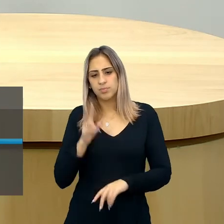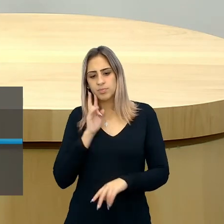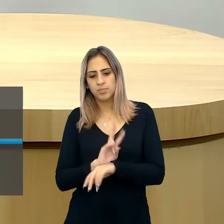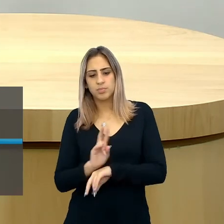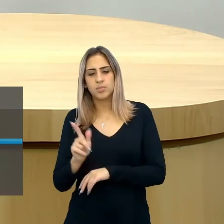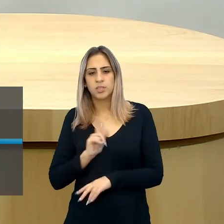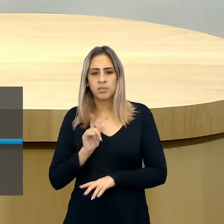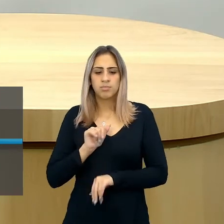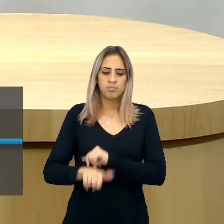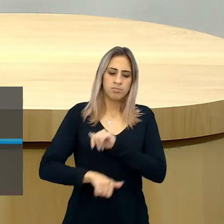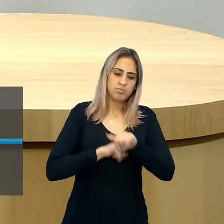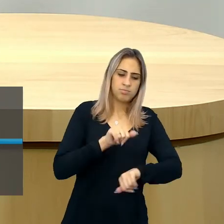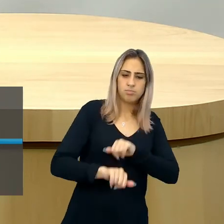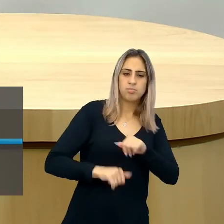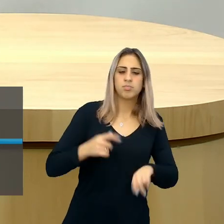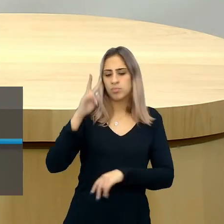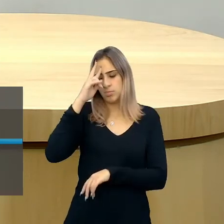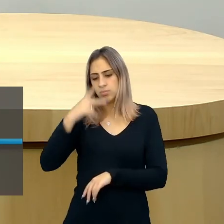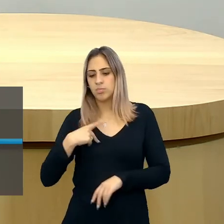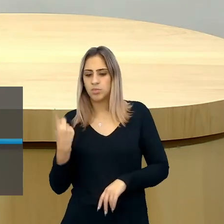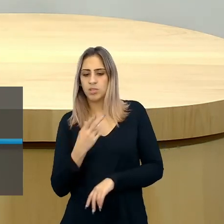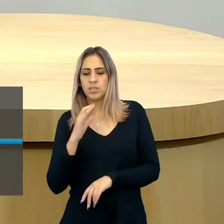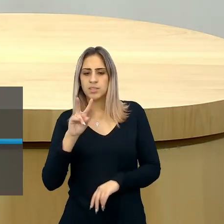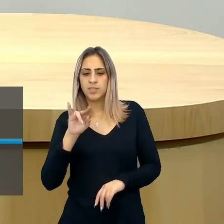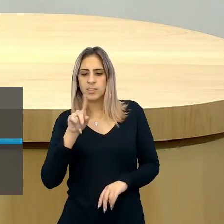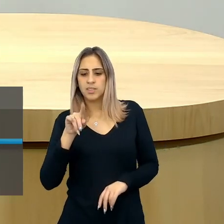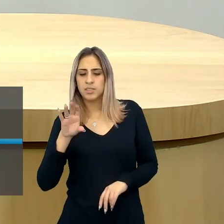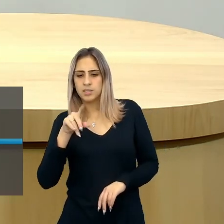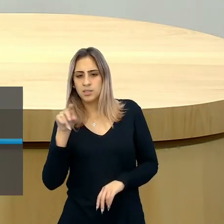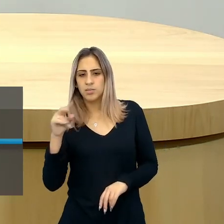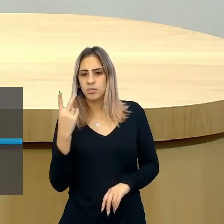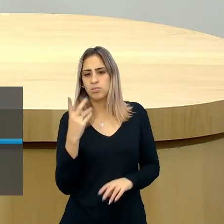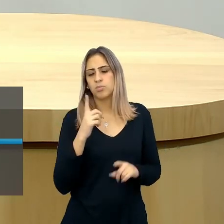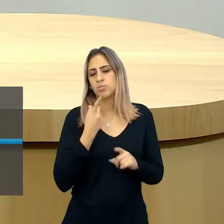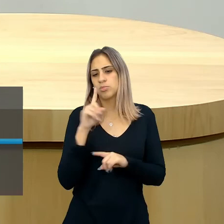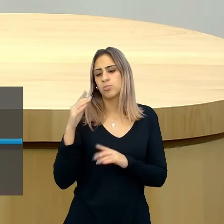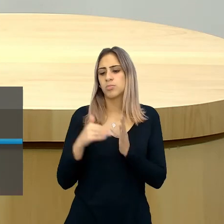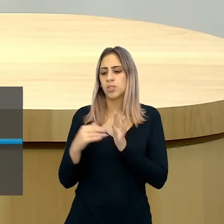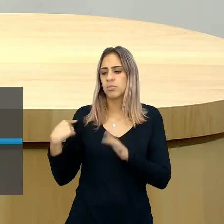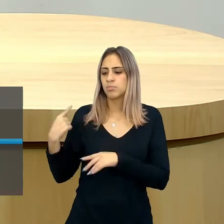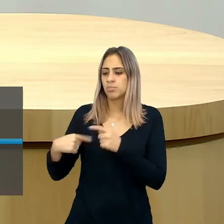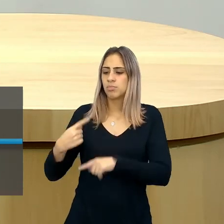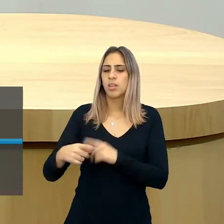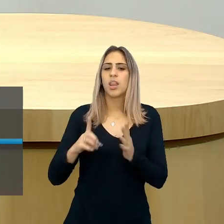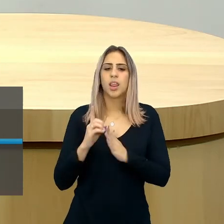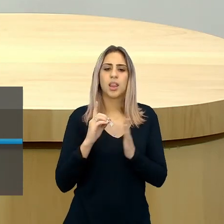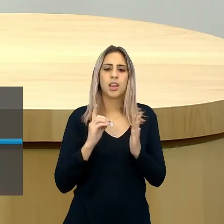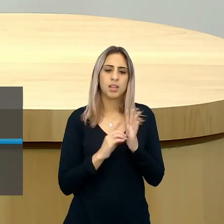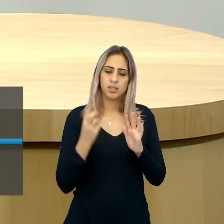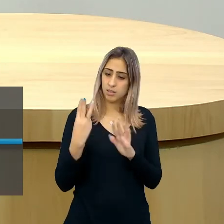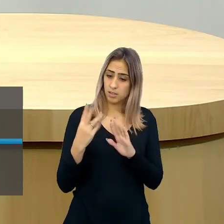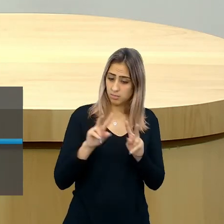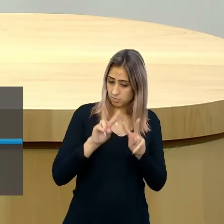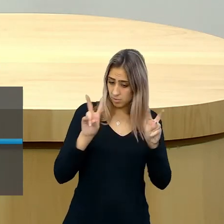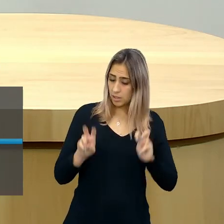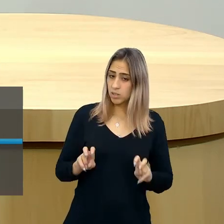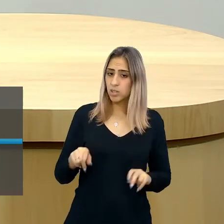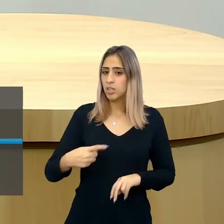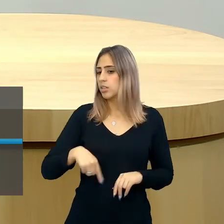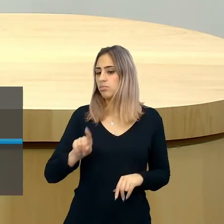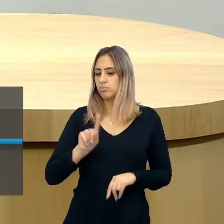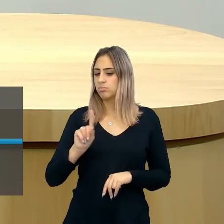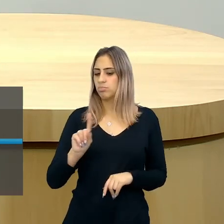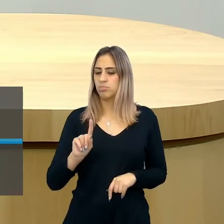vem moldando o caráter da nossa civilização nas últimas décadas. Essas questões, essas 3 questões, elas não